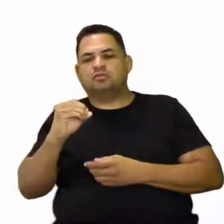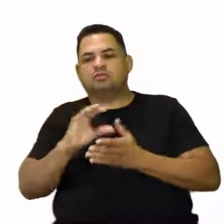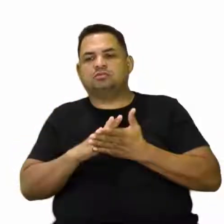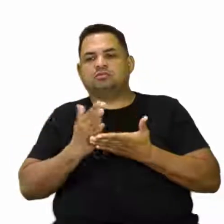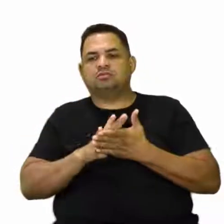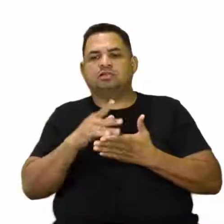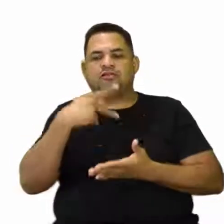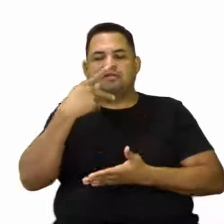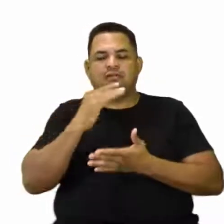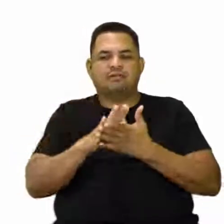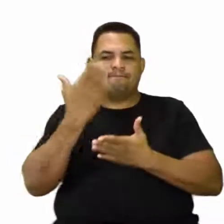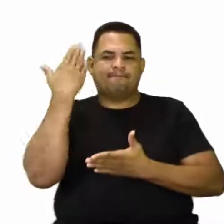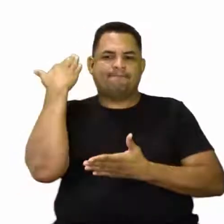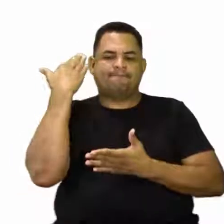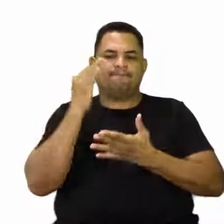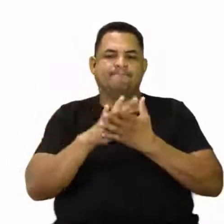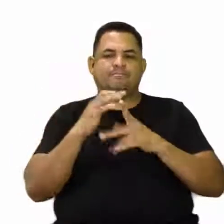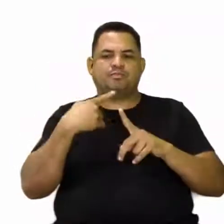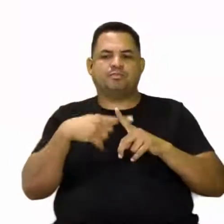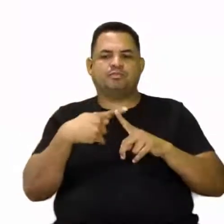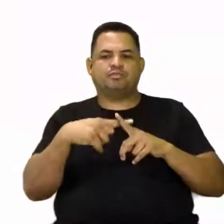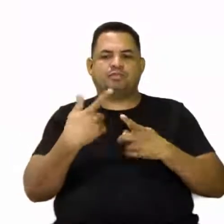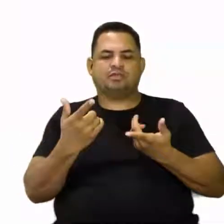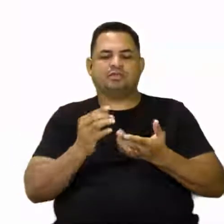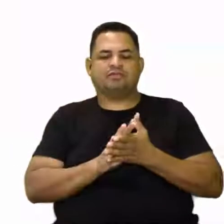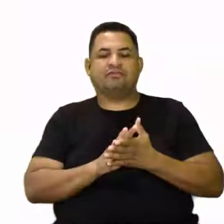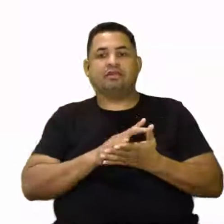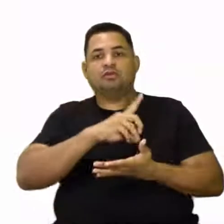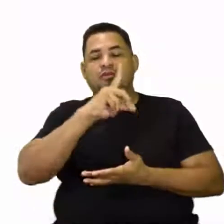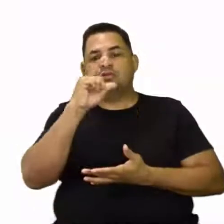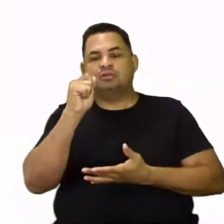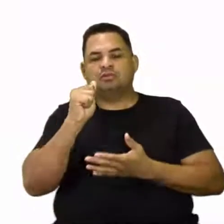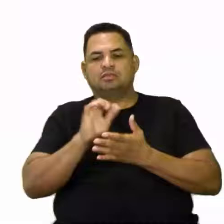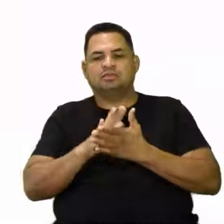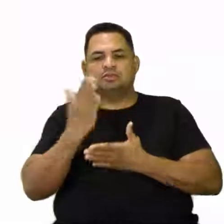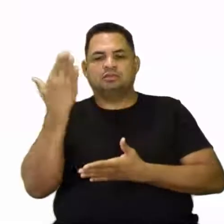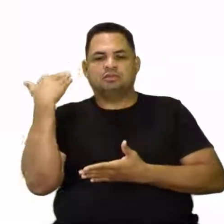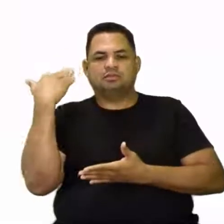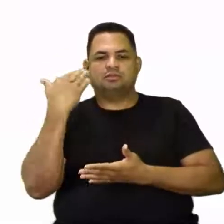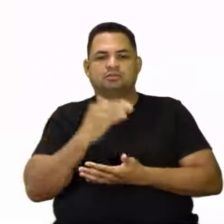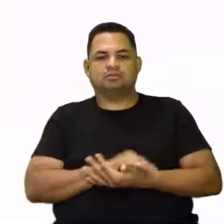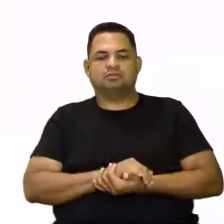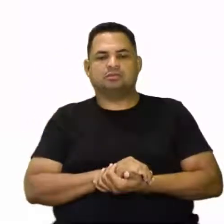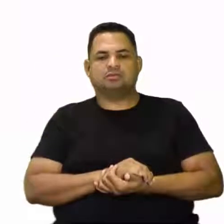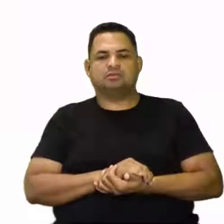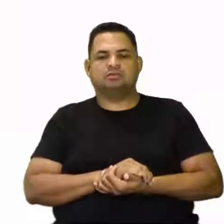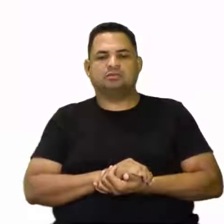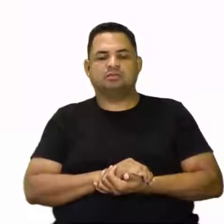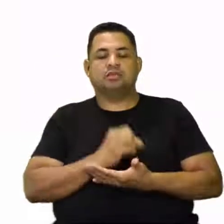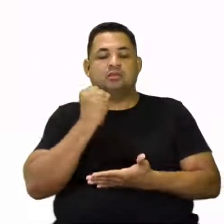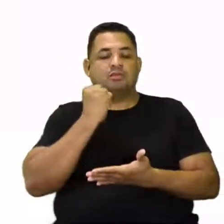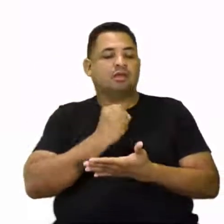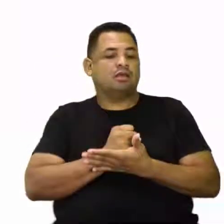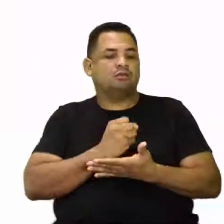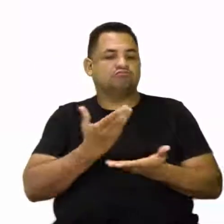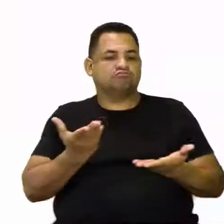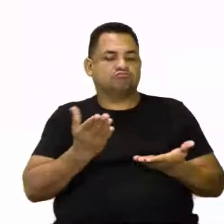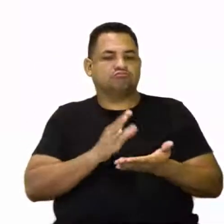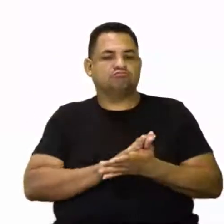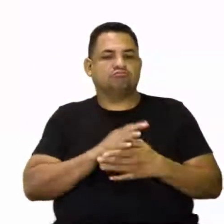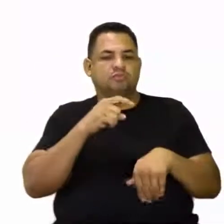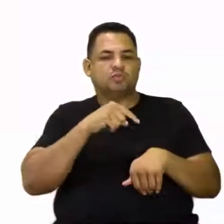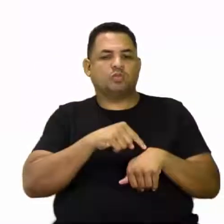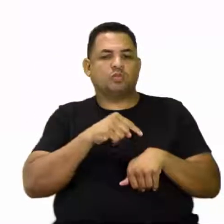falando do passado porque ele está se referindo a uma data passada. Olha os marcadores temporais. É só eles lembrarem